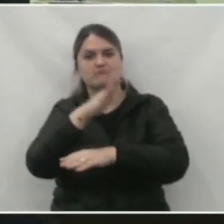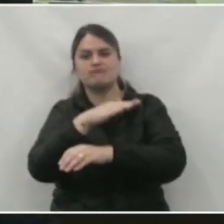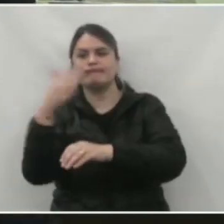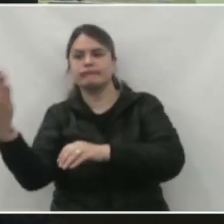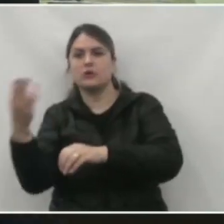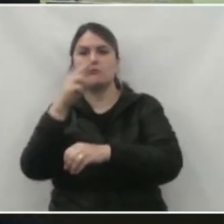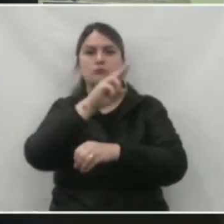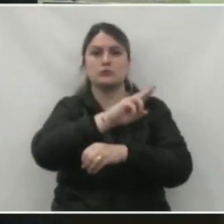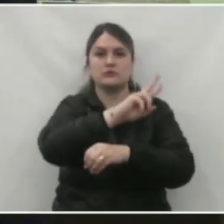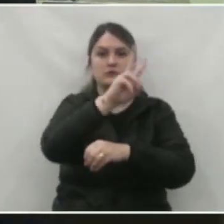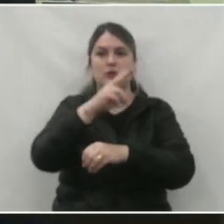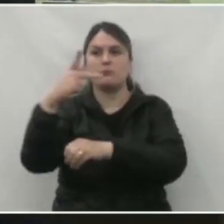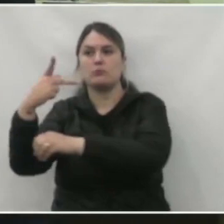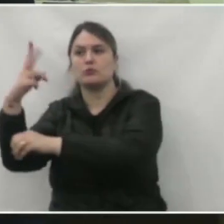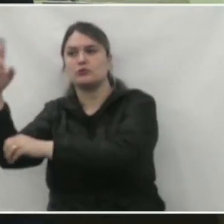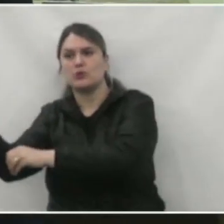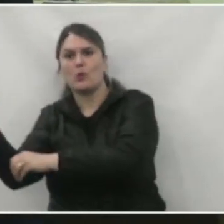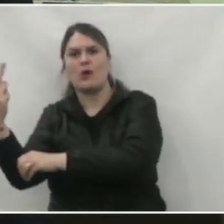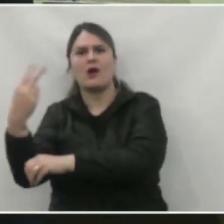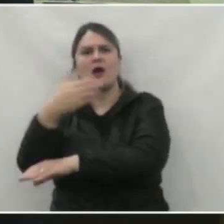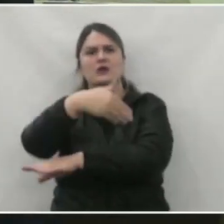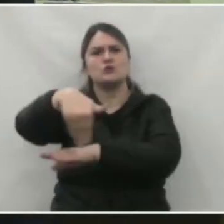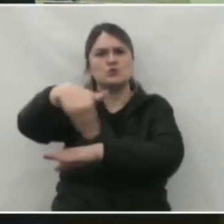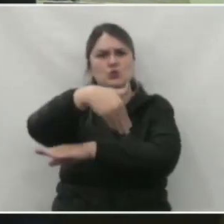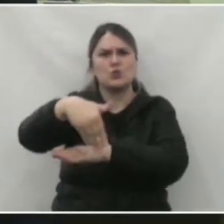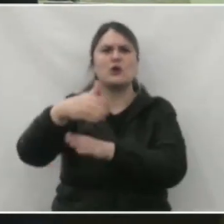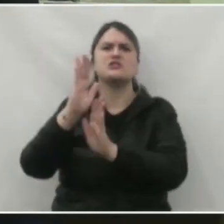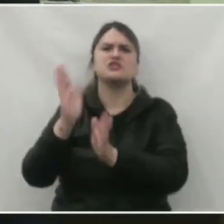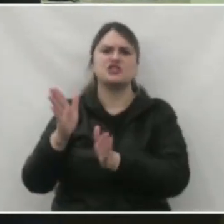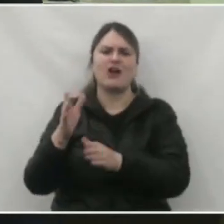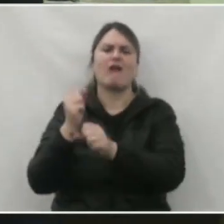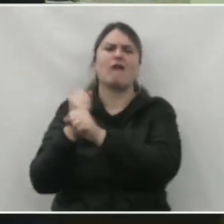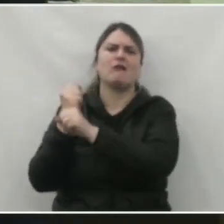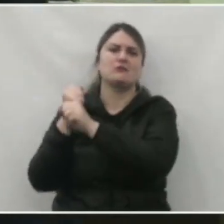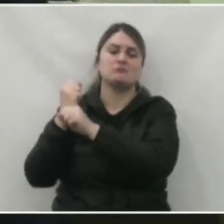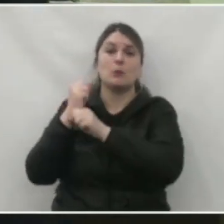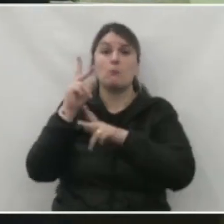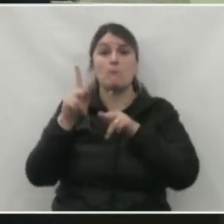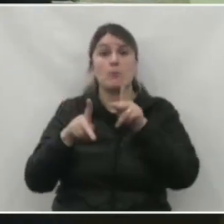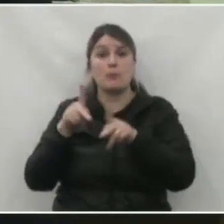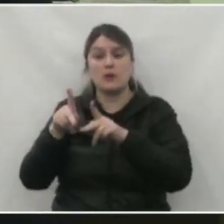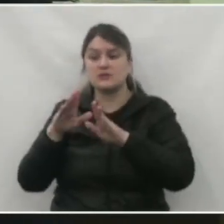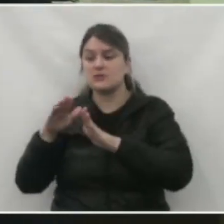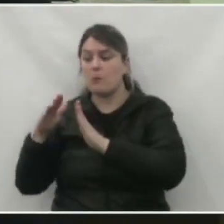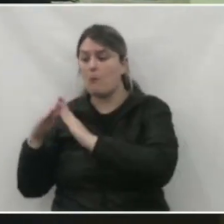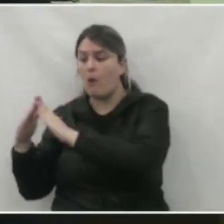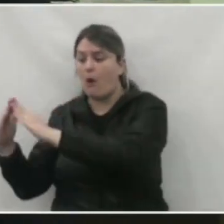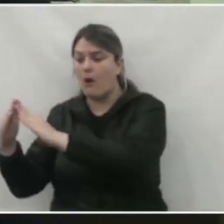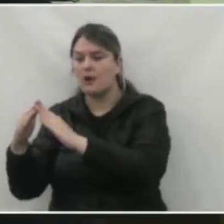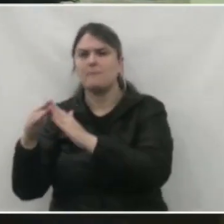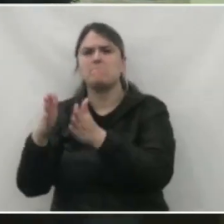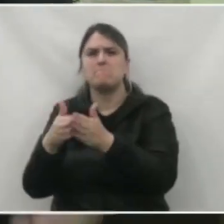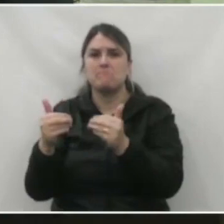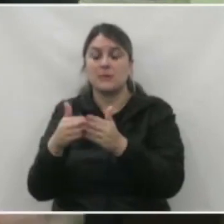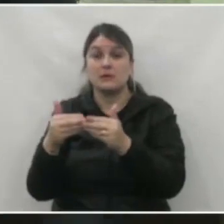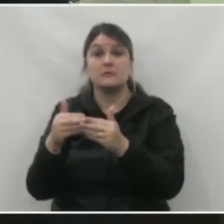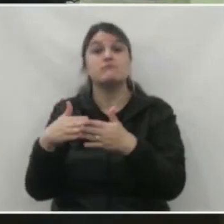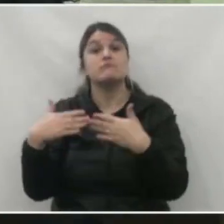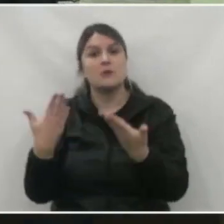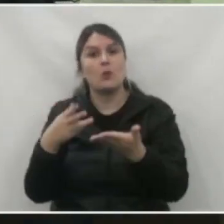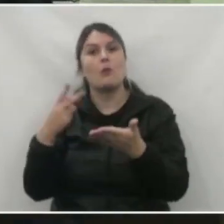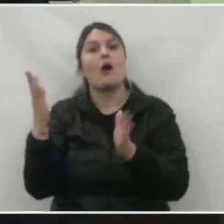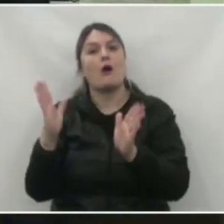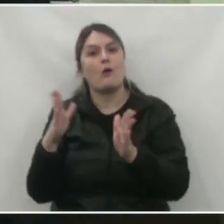dois municípios e há muito tempo era solicitado por toda a comunidade que ali mora. Então